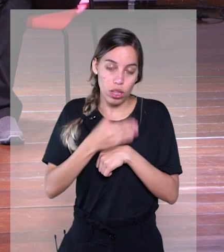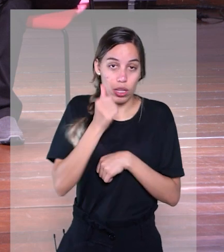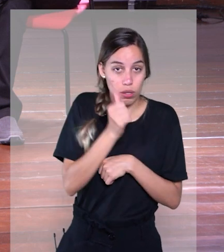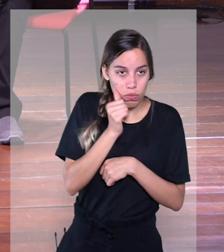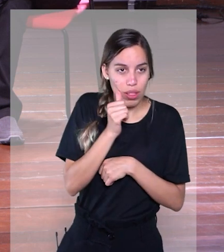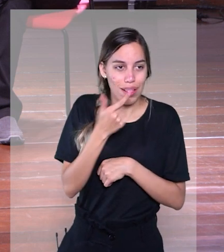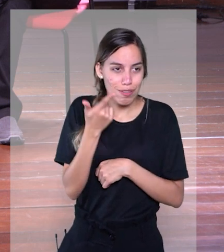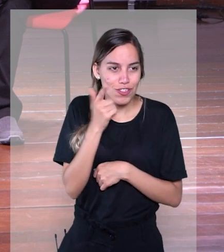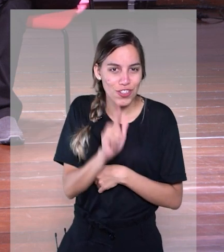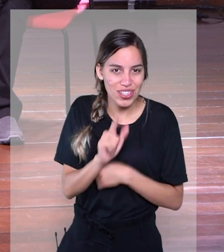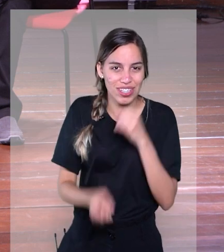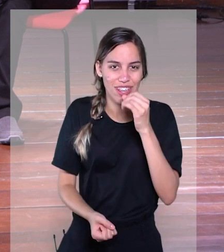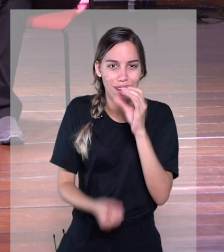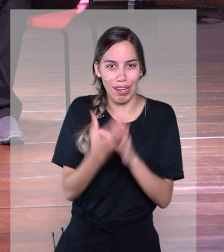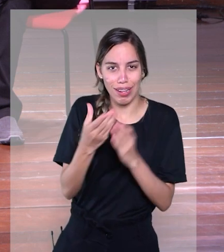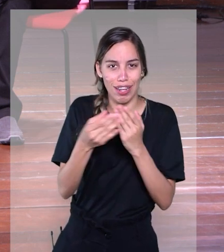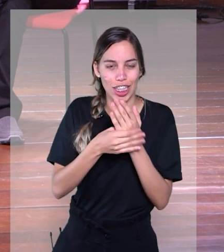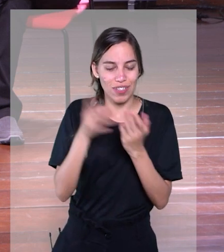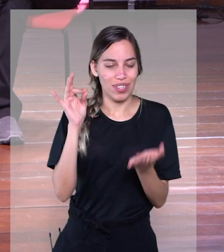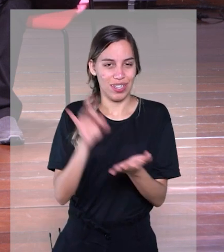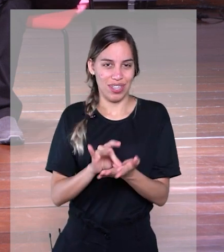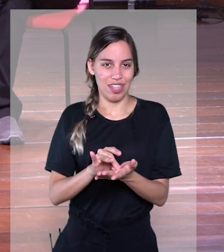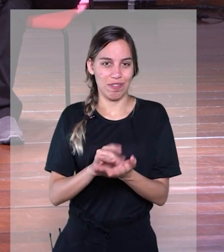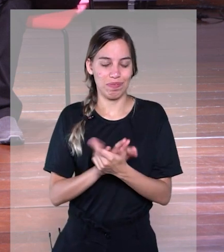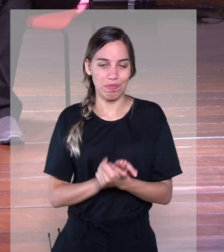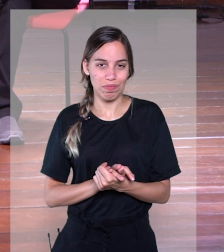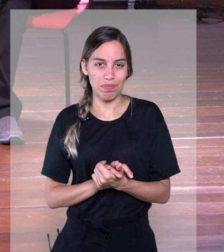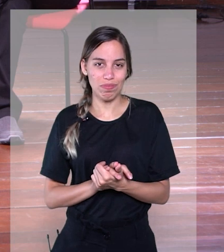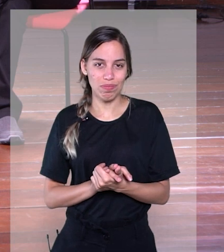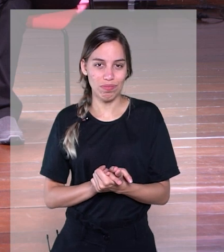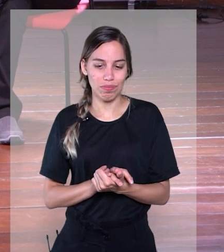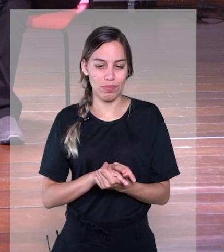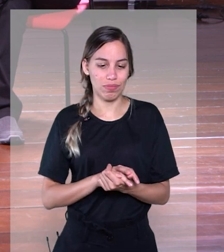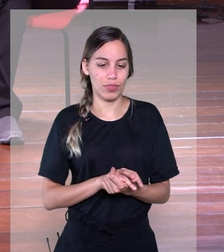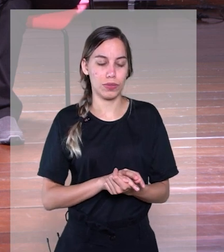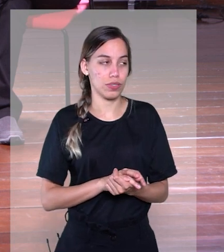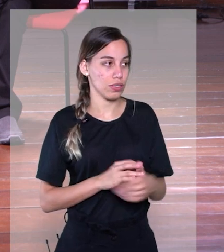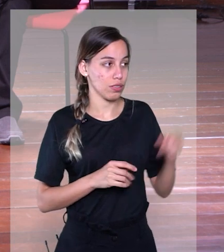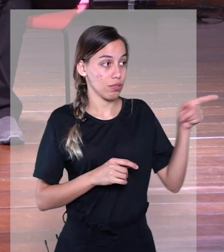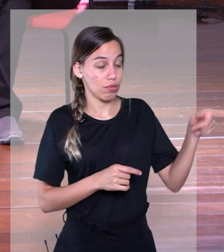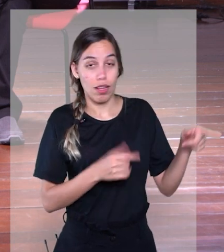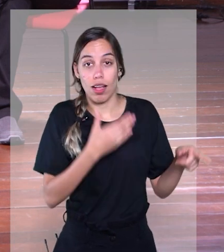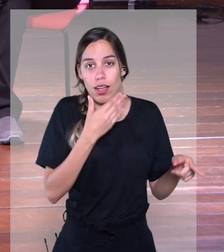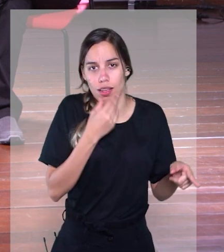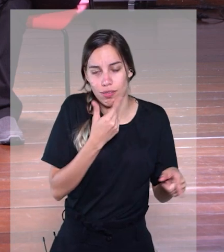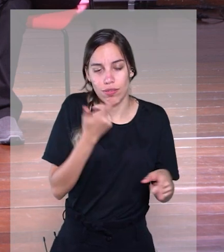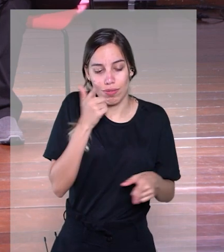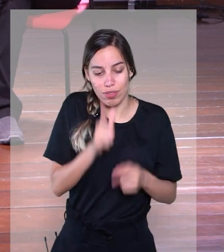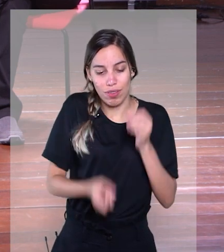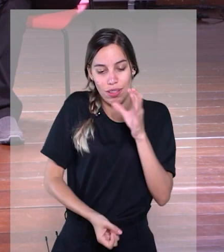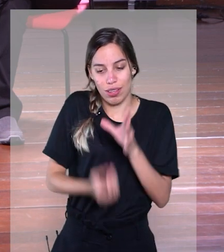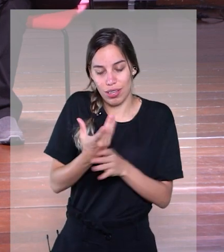e acabamos conseguindo fabricar o livro. Assim, o Adriano elaborou o livro, e graças ao Instituto Cultural Vale, enfim,